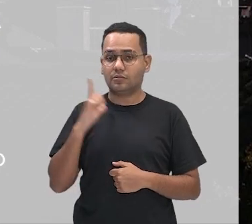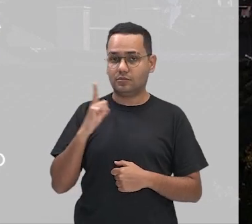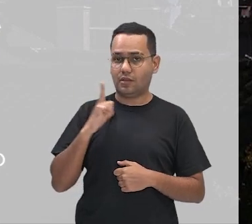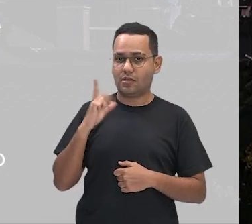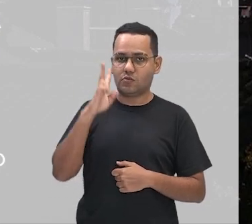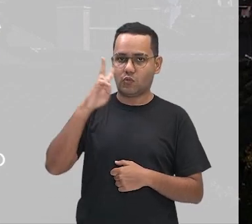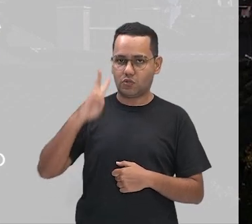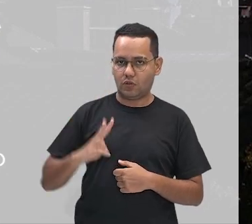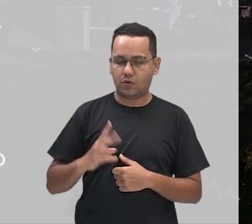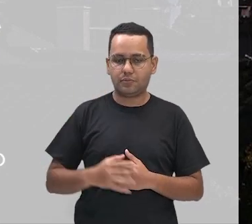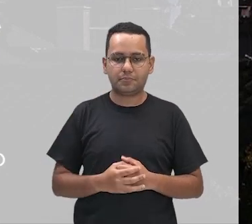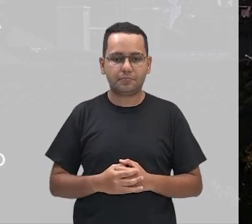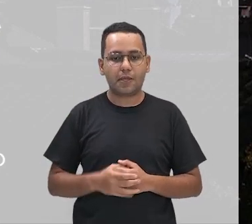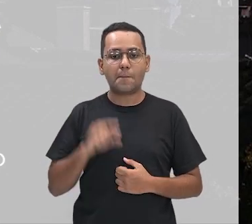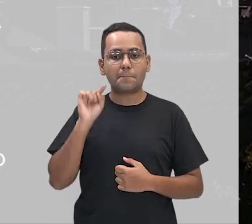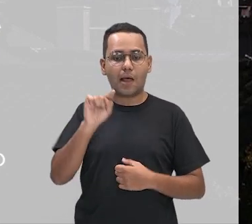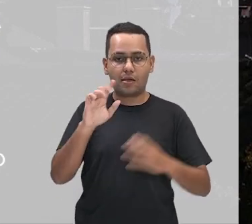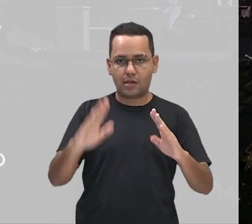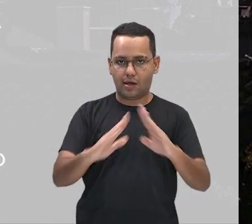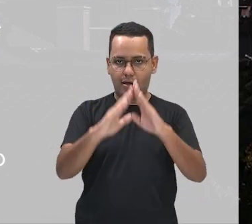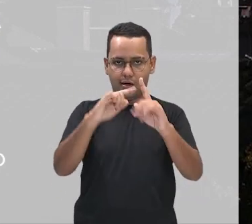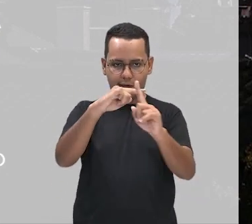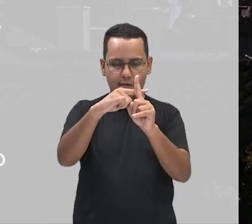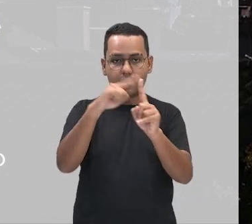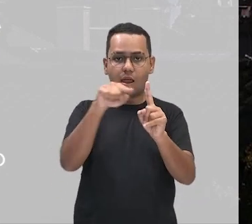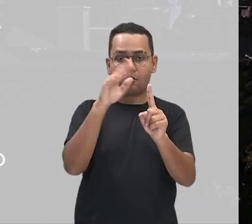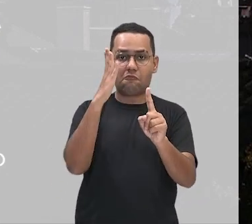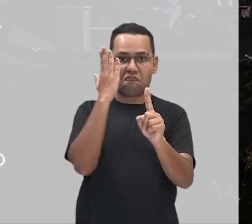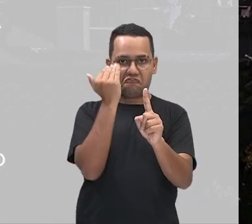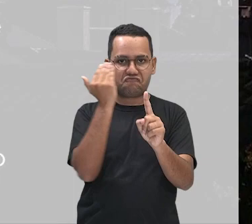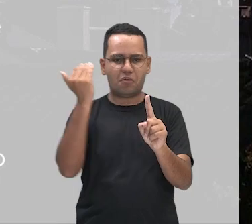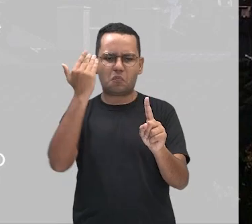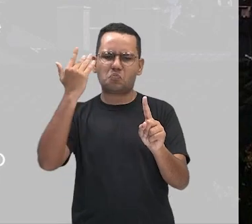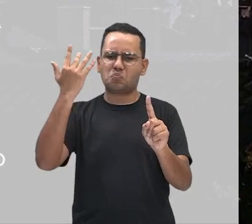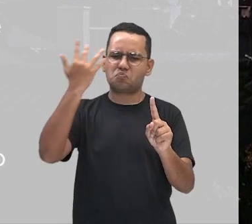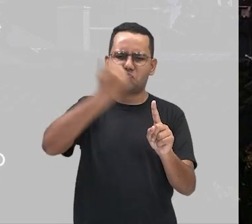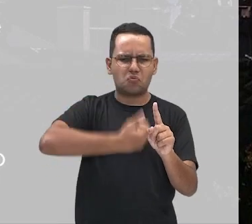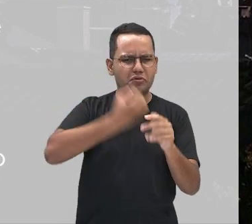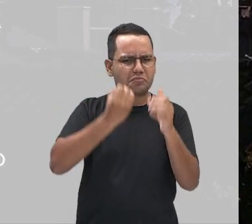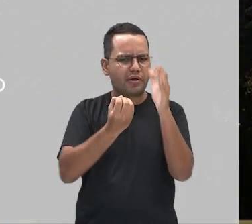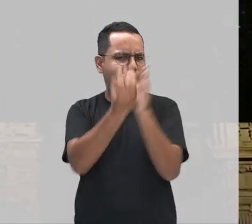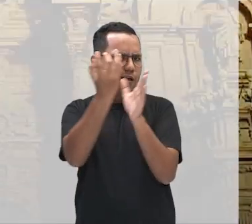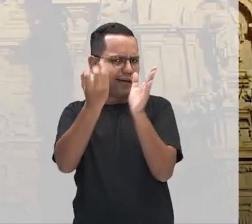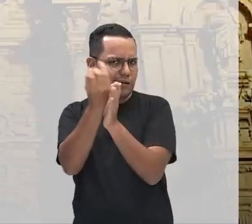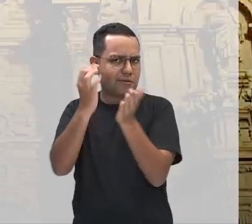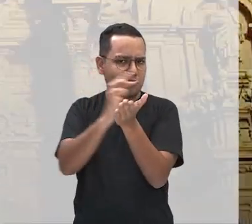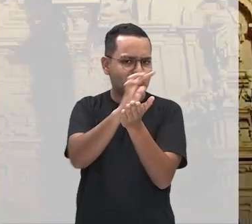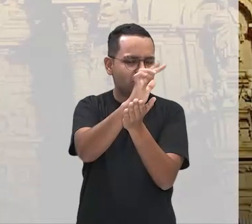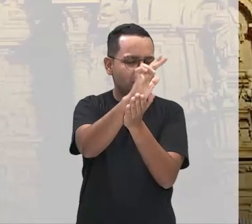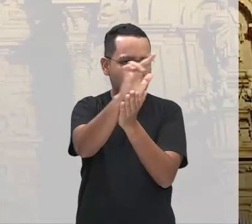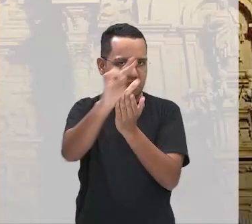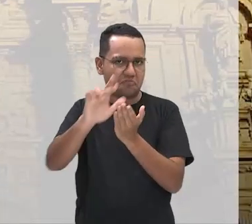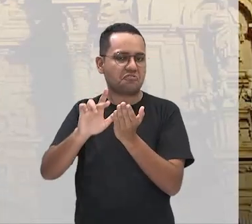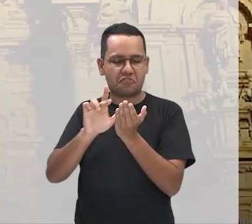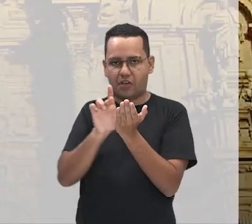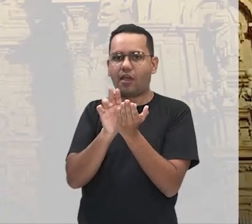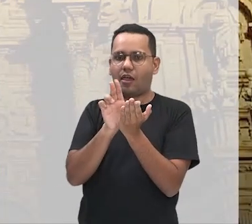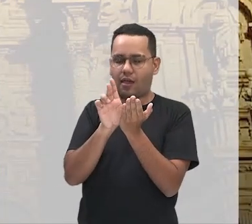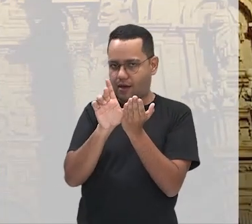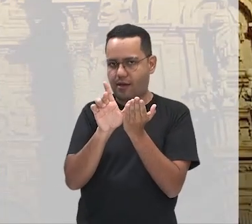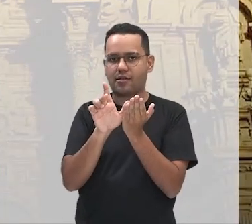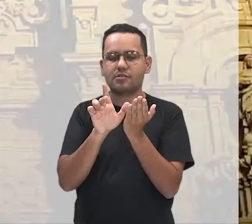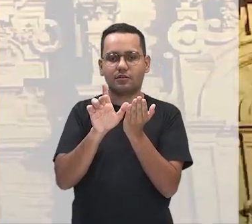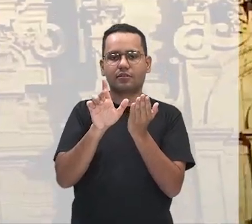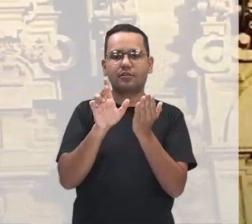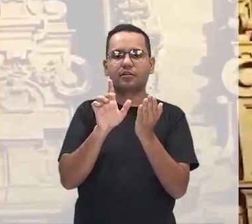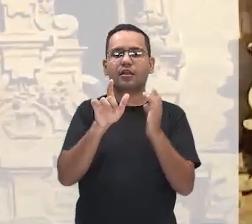Catedral de Santiago de Compostela. É o epítome da arquitetura românica em Espanha. É um monumento que fica na